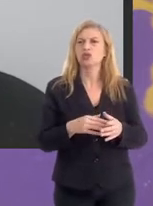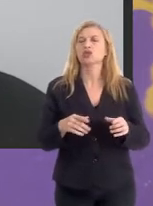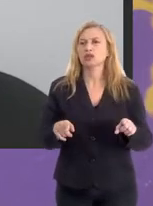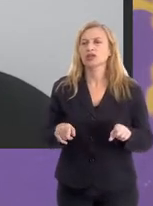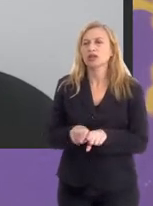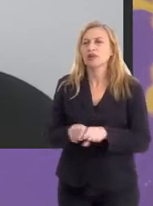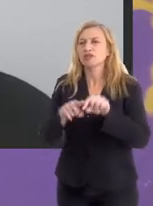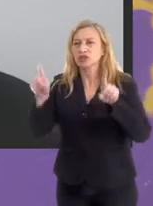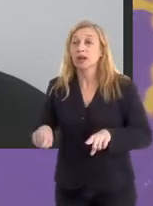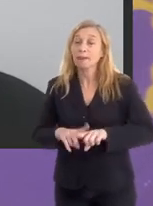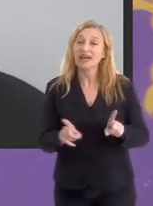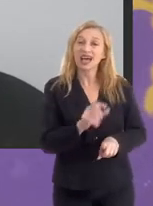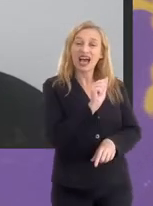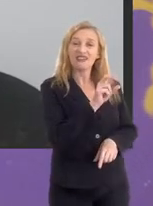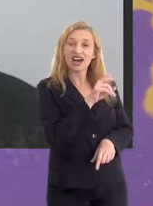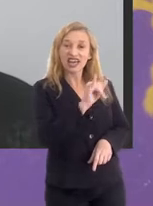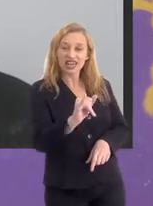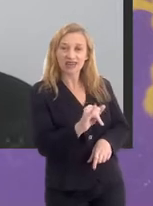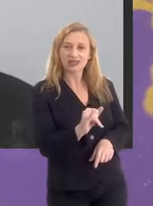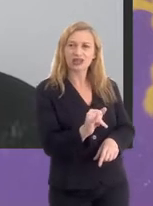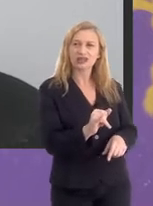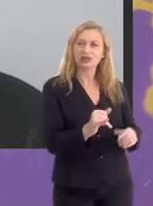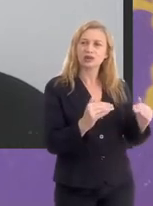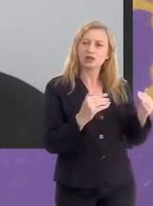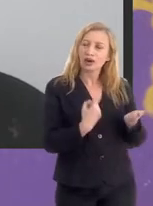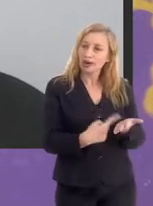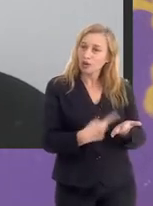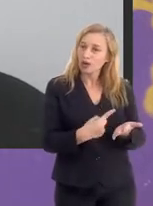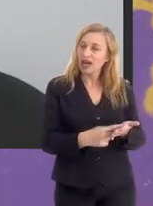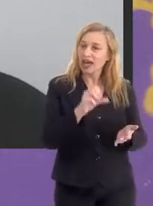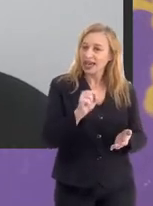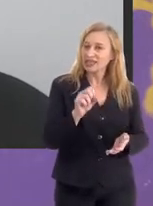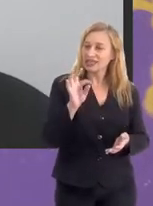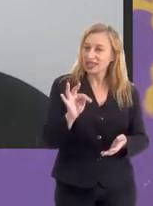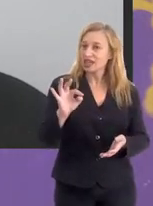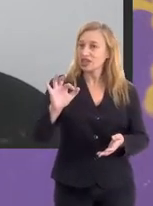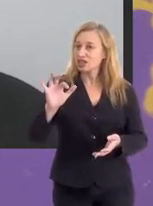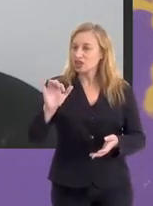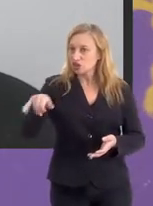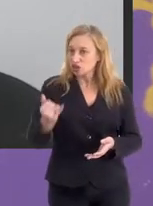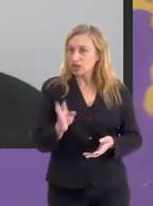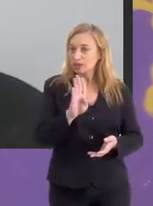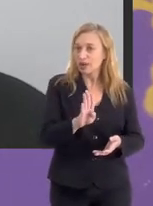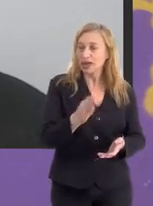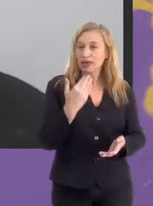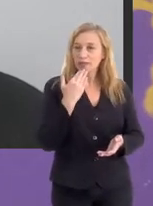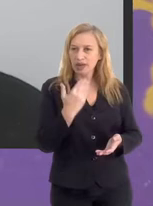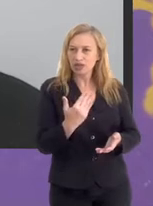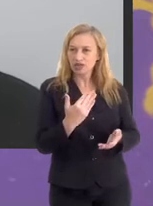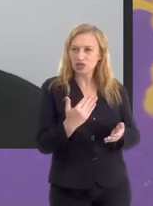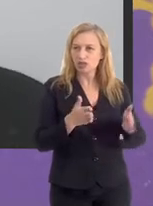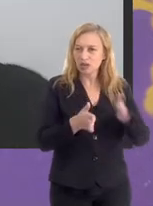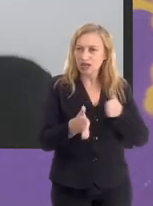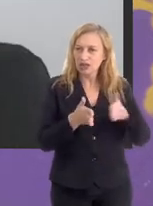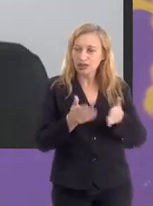e até funcionário mas o Avaí fez um acordo com STJ B pediu um prazo e